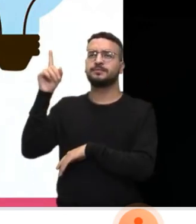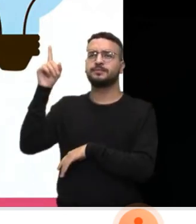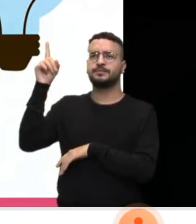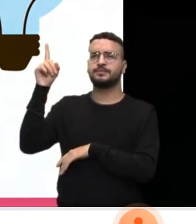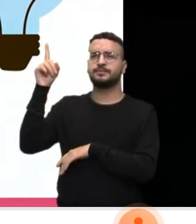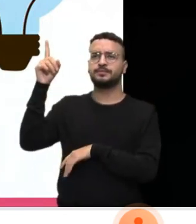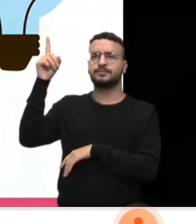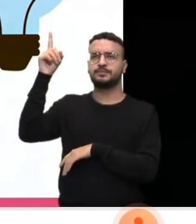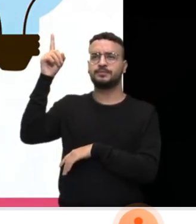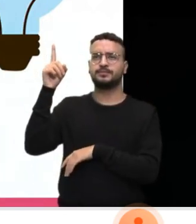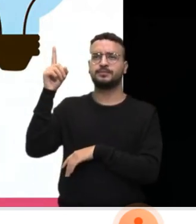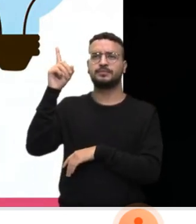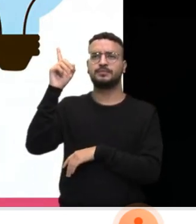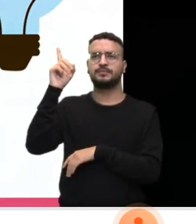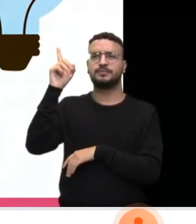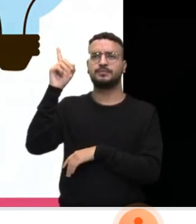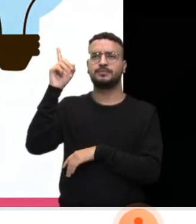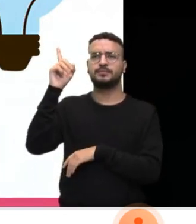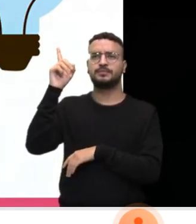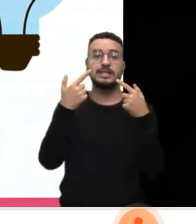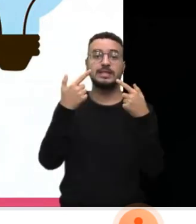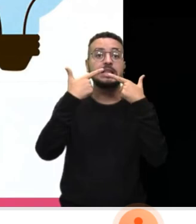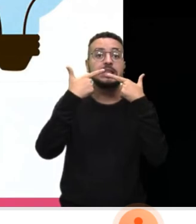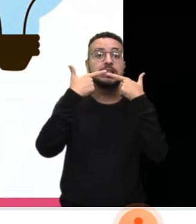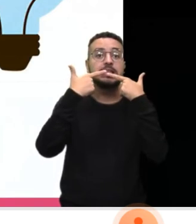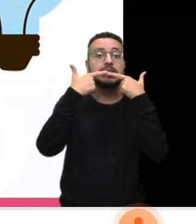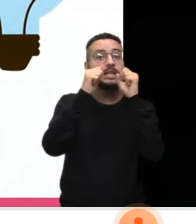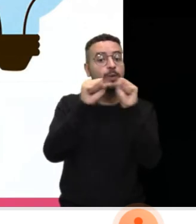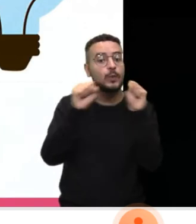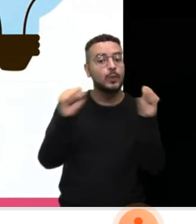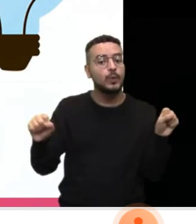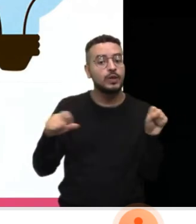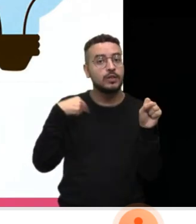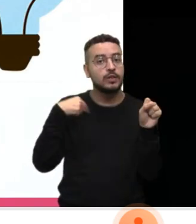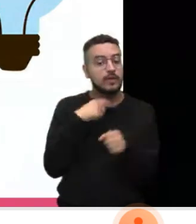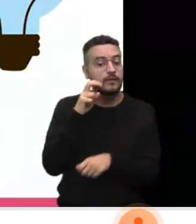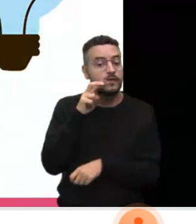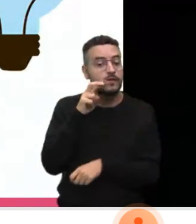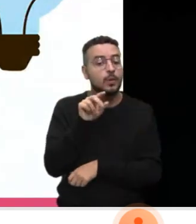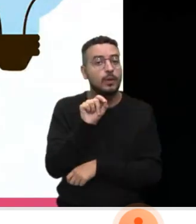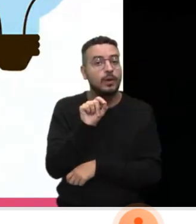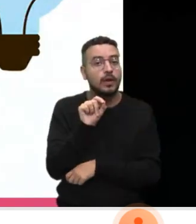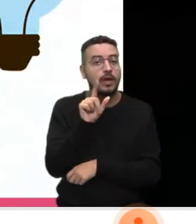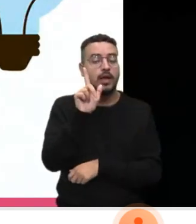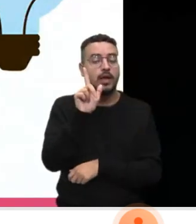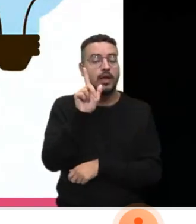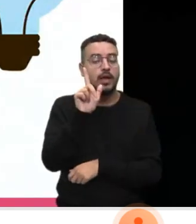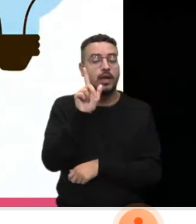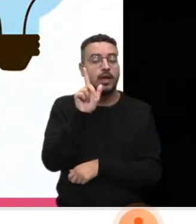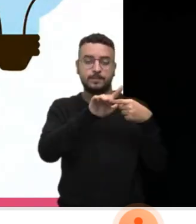aspecto do linguístico, nós estudamos a fonologia, no segundo momento,